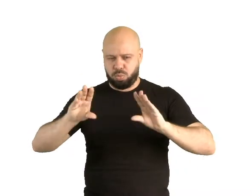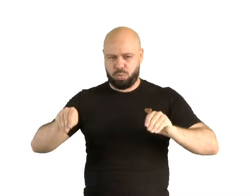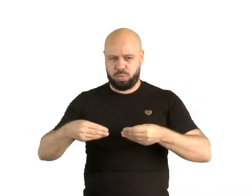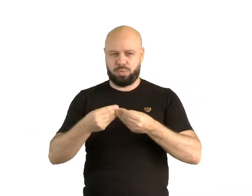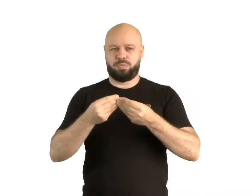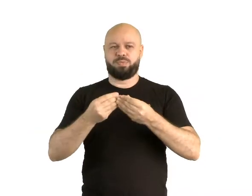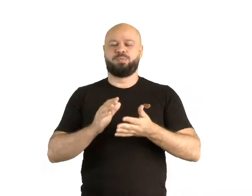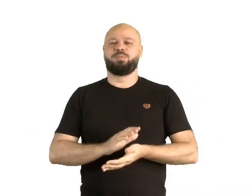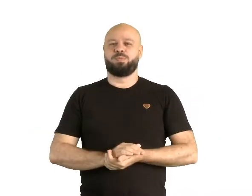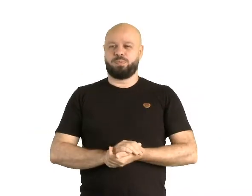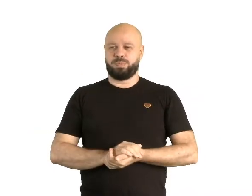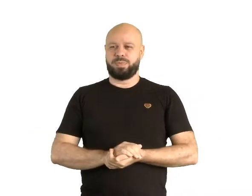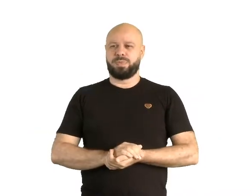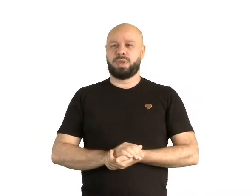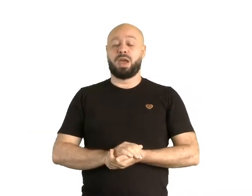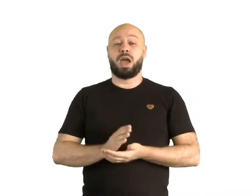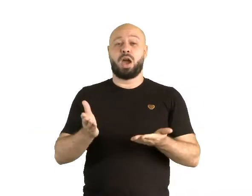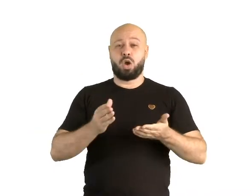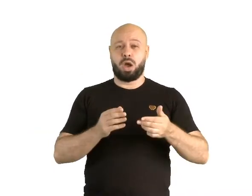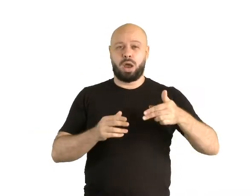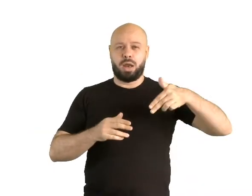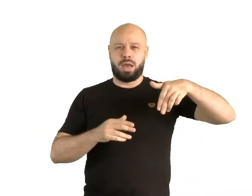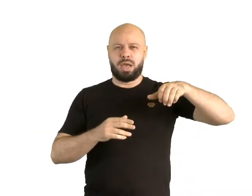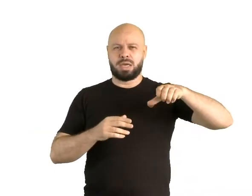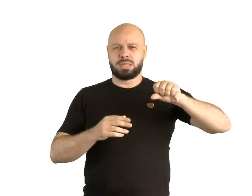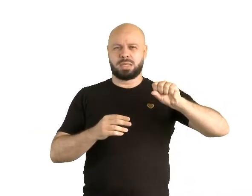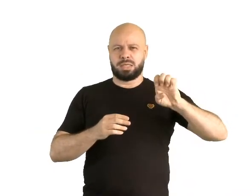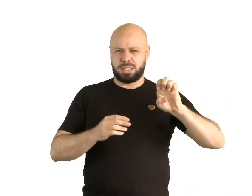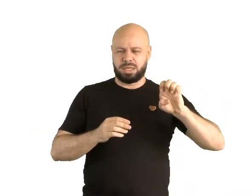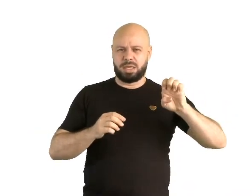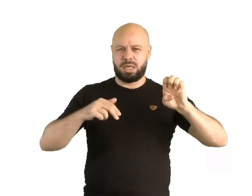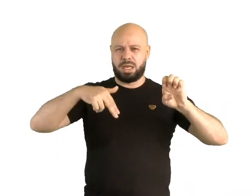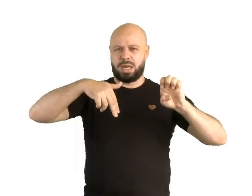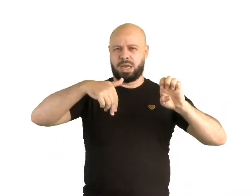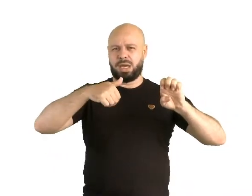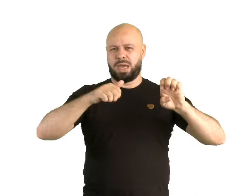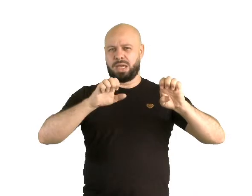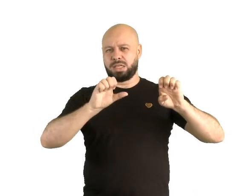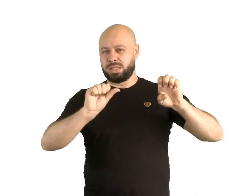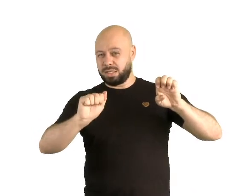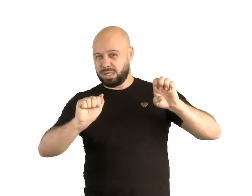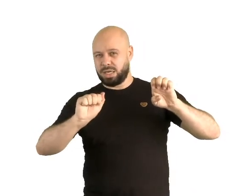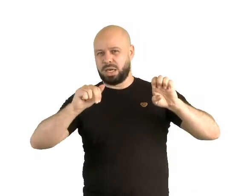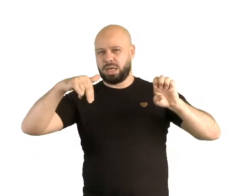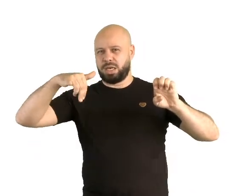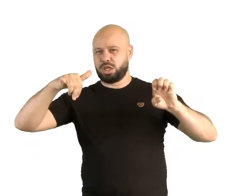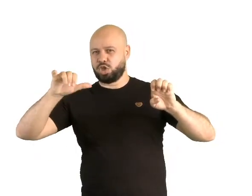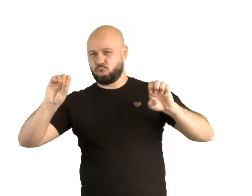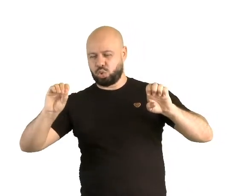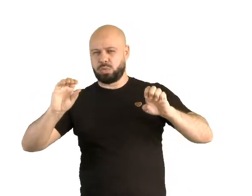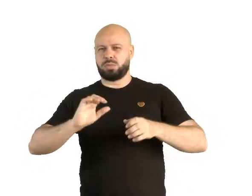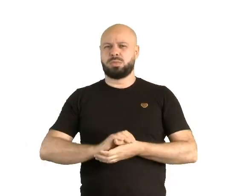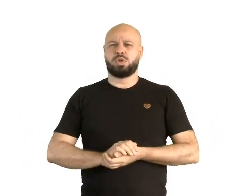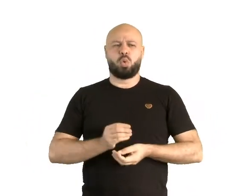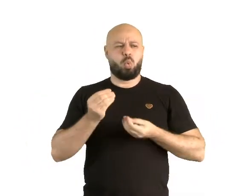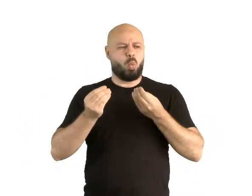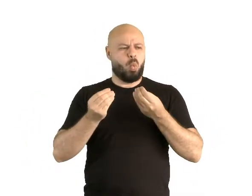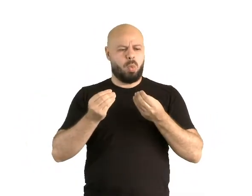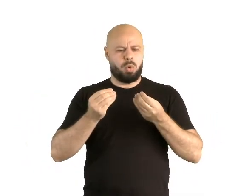nesse, nessa e nisso. Como que forma o nesse, o nessa e o